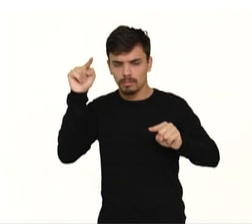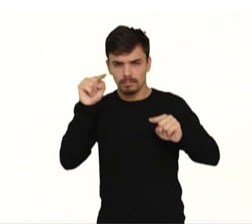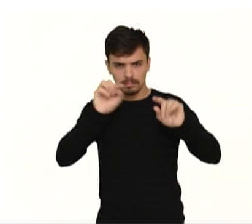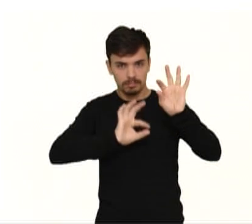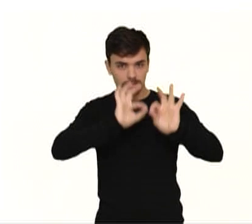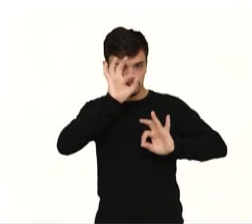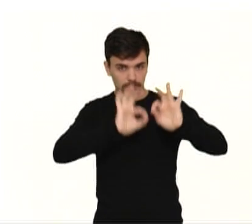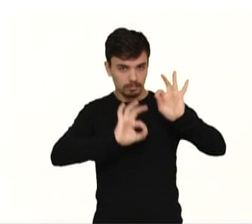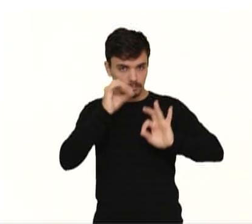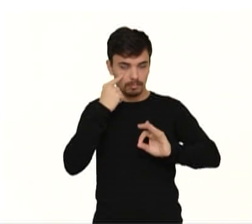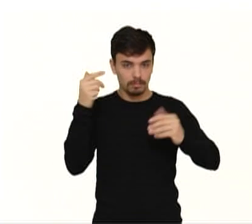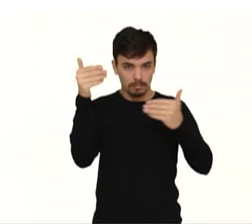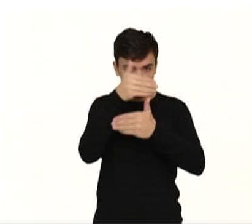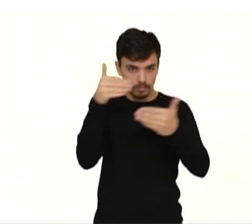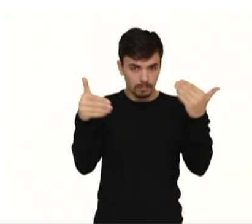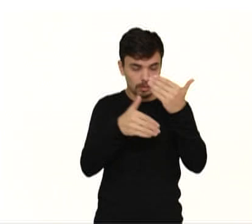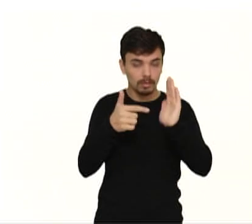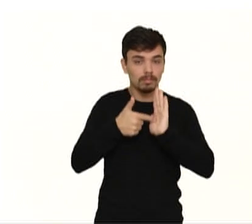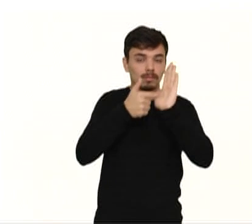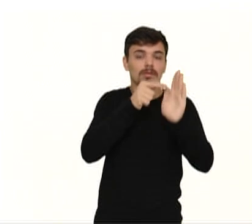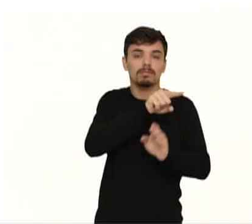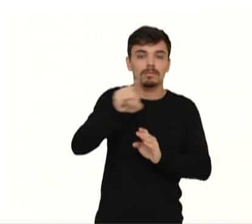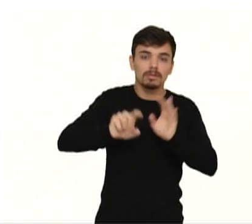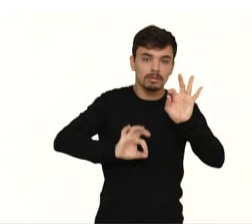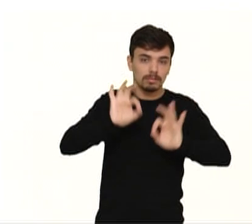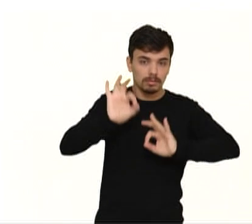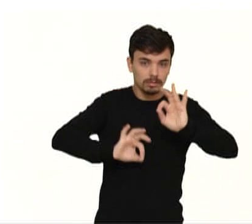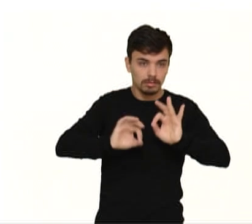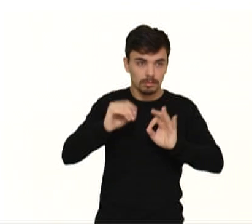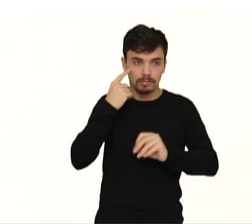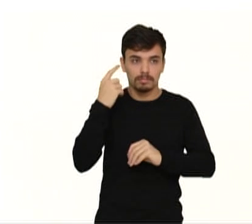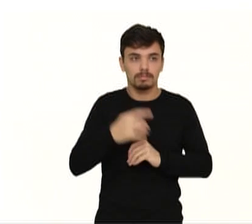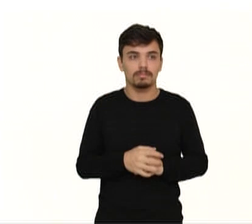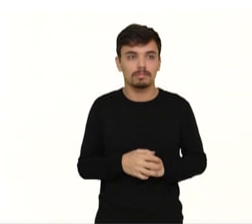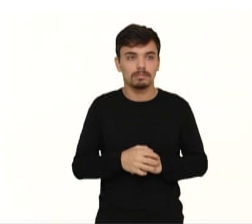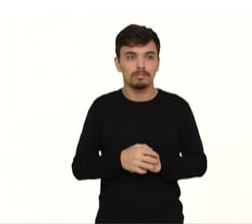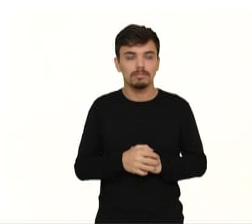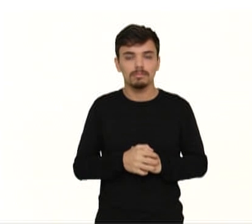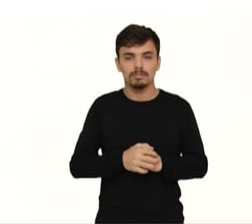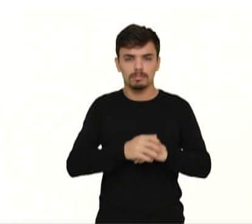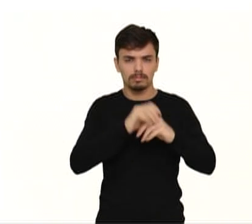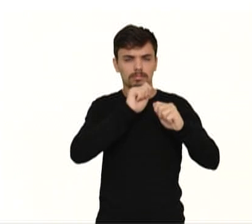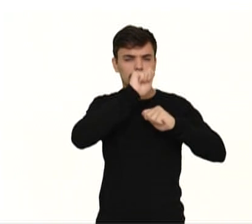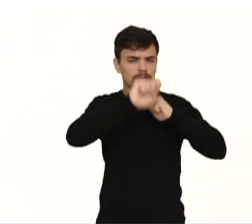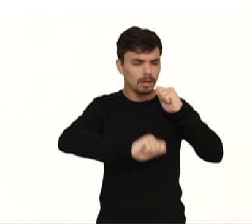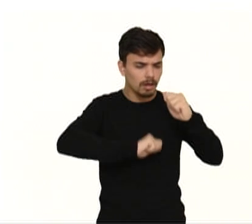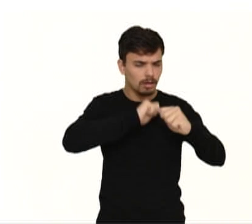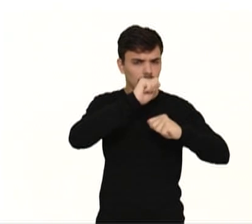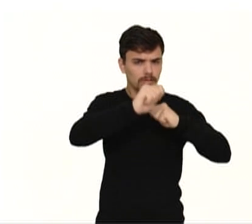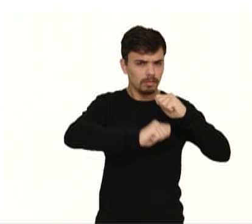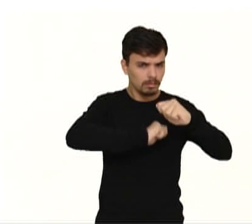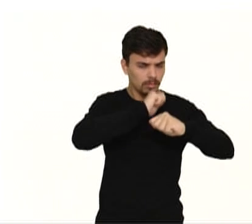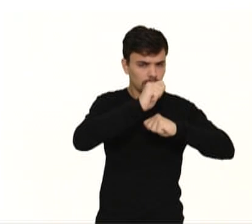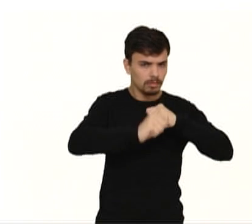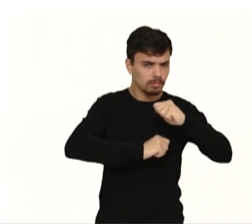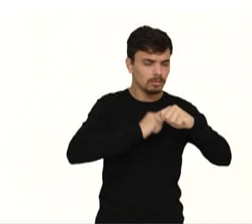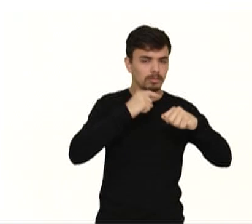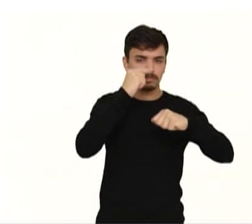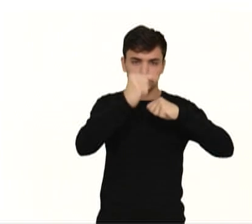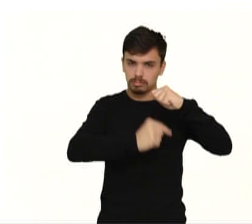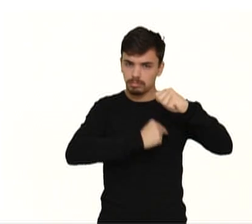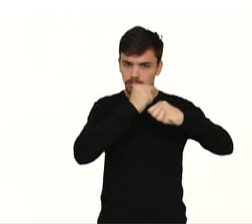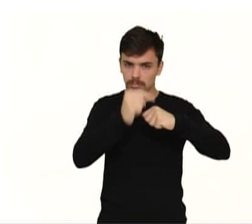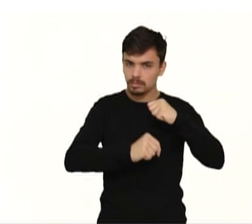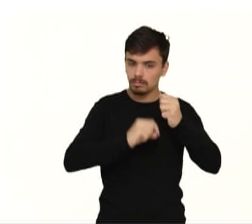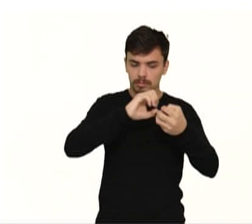só esse slide. Aqui está mostrando para você os níveis de organização desde o átomo. Então, ó, o átomo, vários átomos formam uma molécula, que